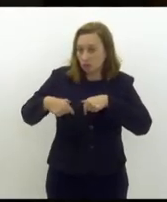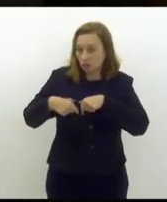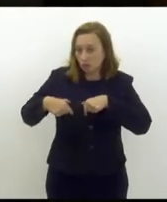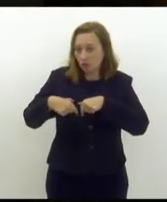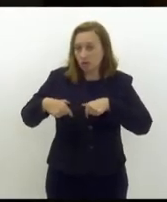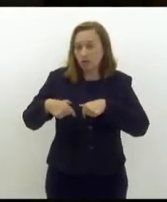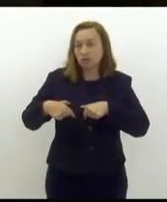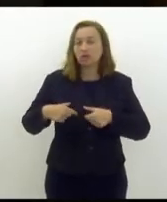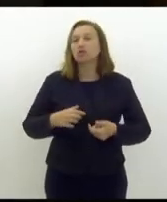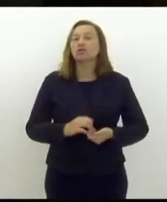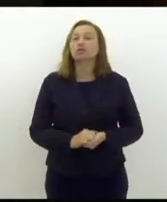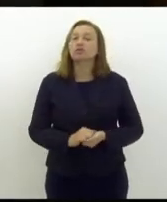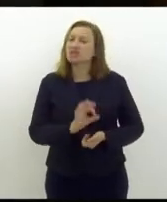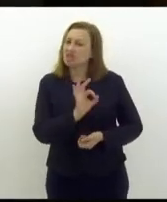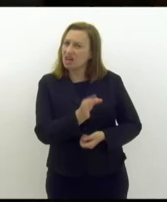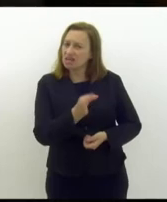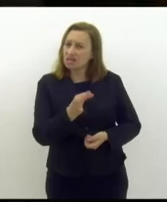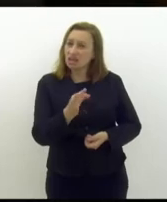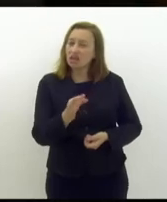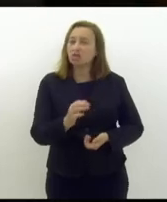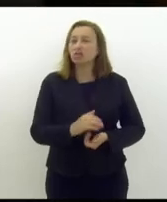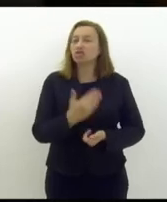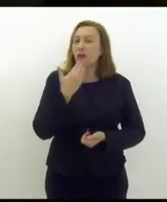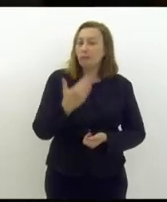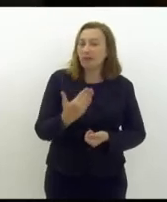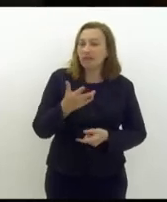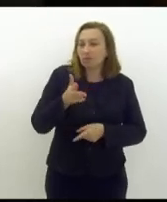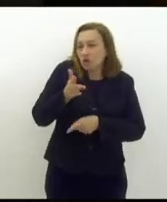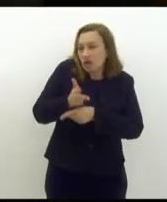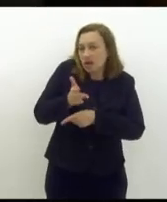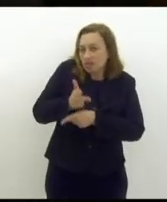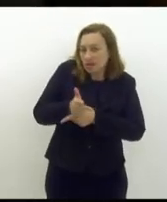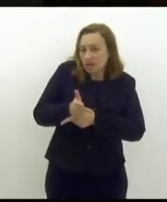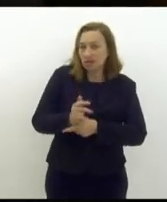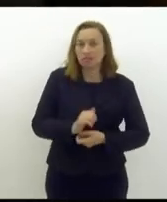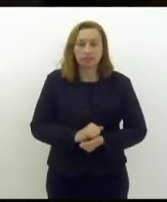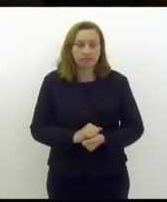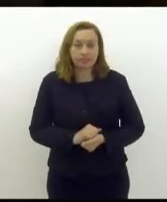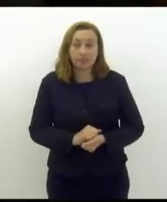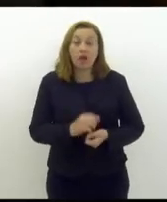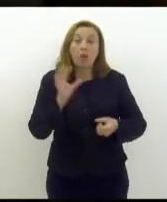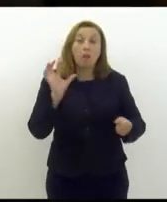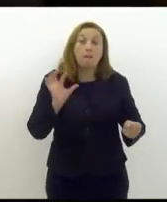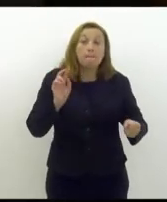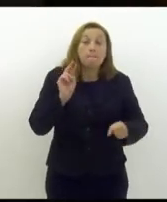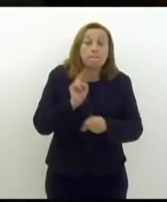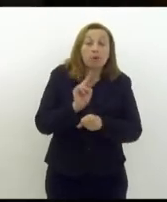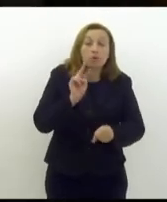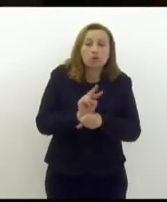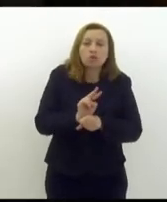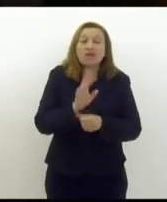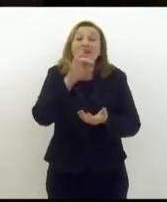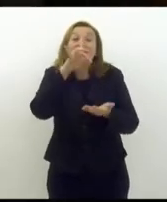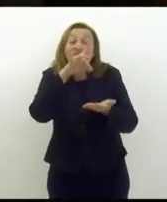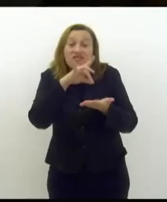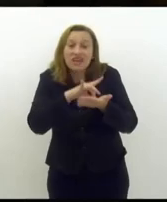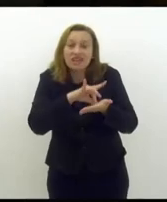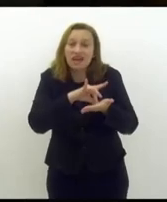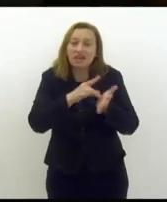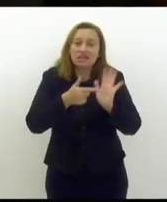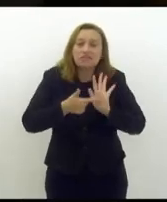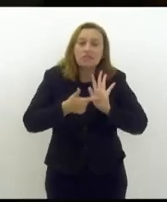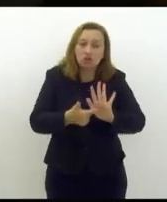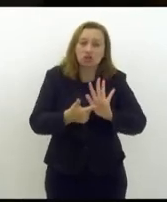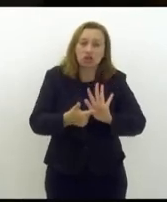dos policiais e é óbvio que quando a gente está pedindo câmeras é para proteção para que a verdade venha